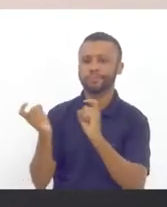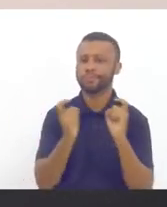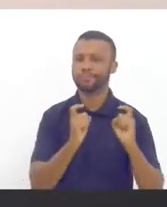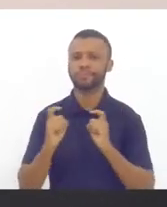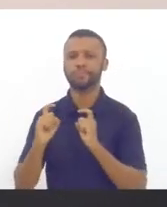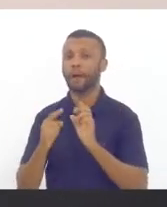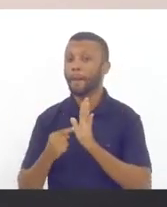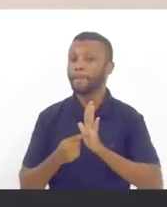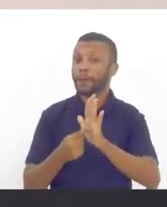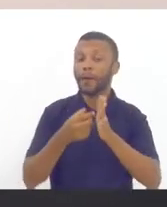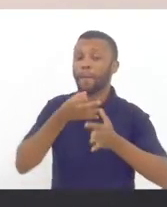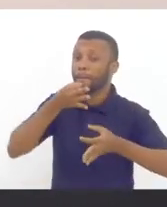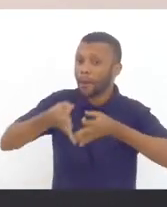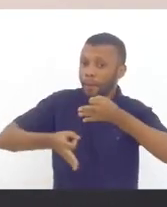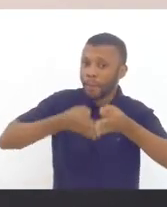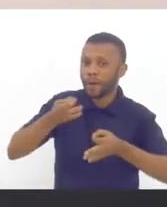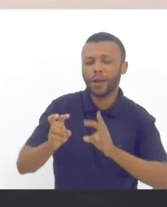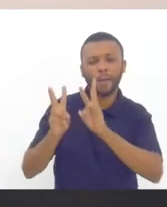emendas.